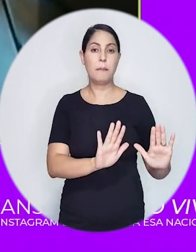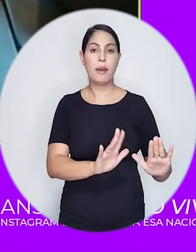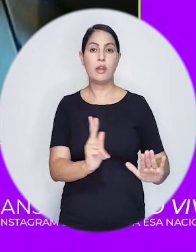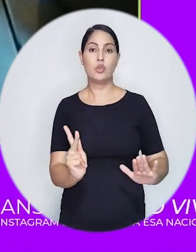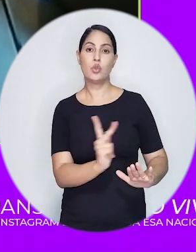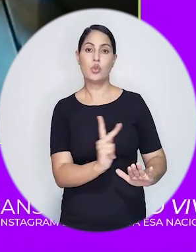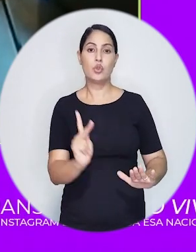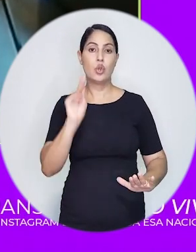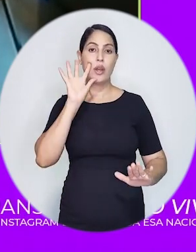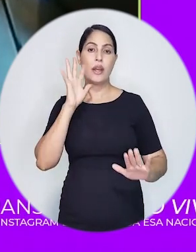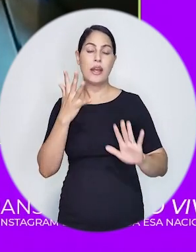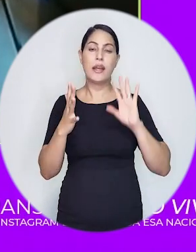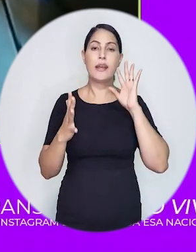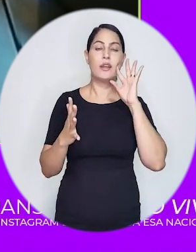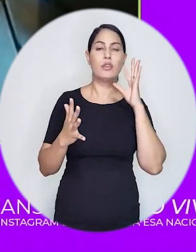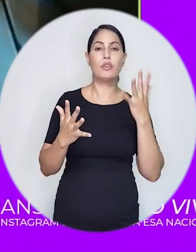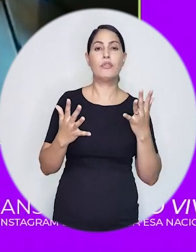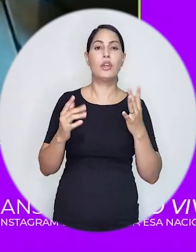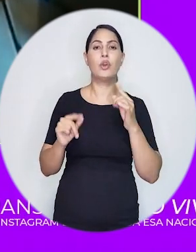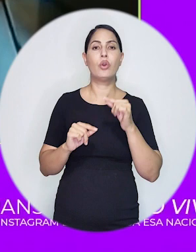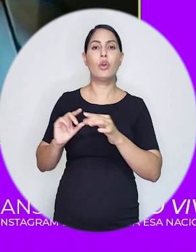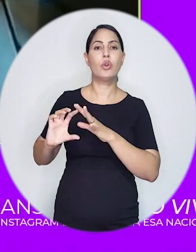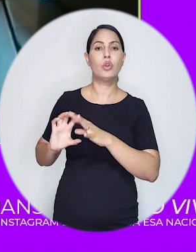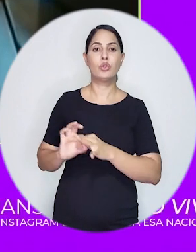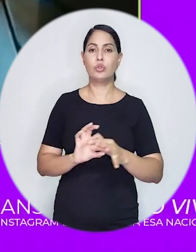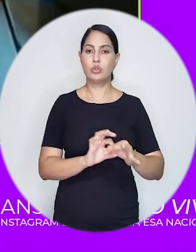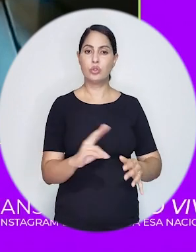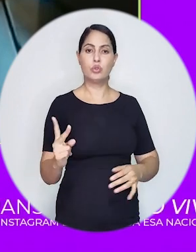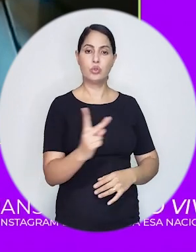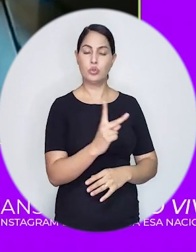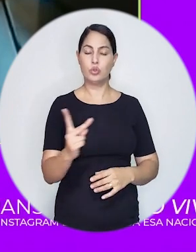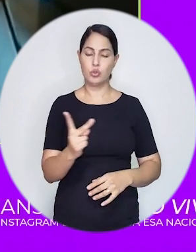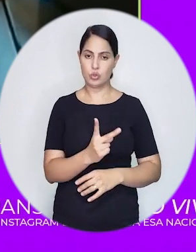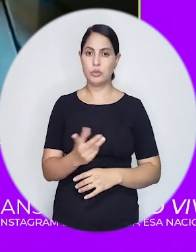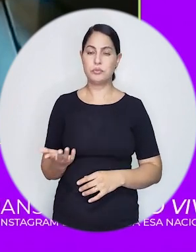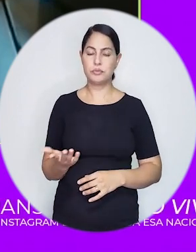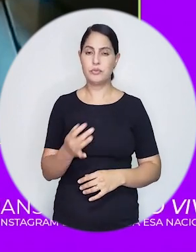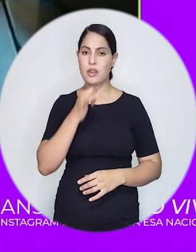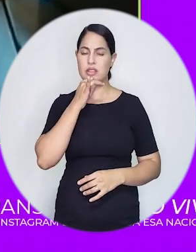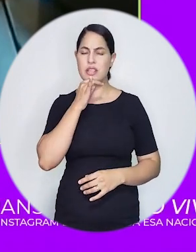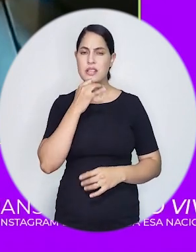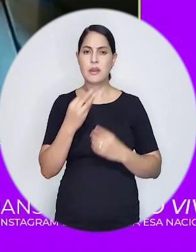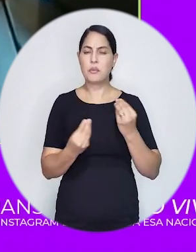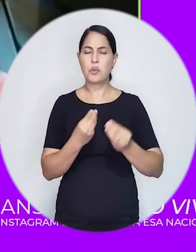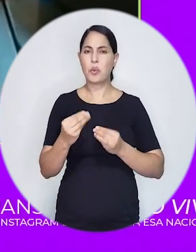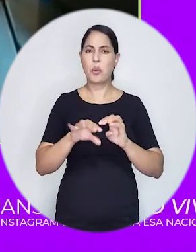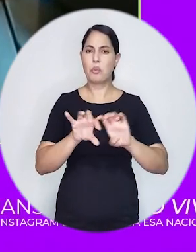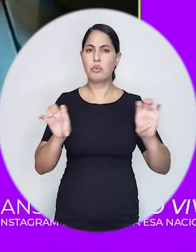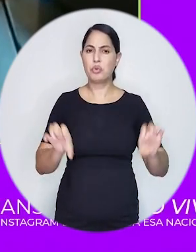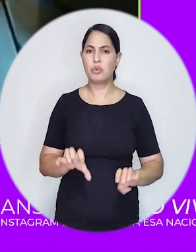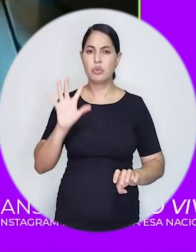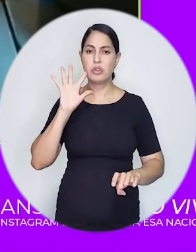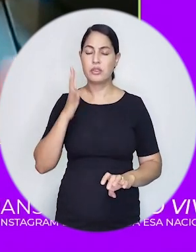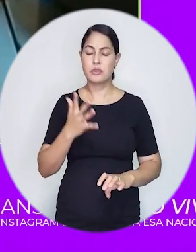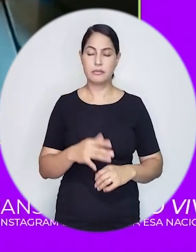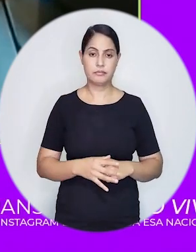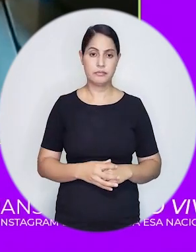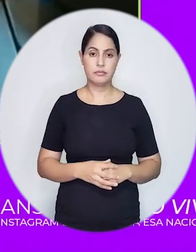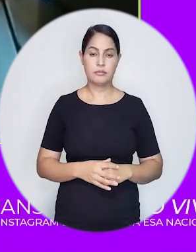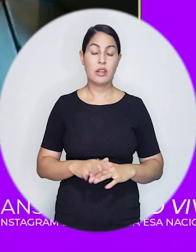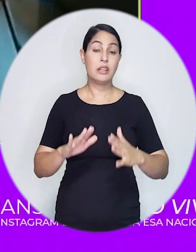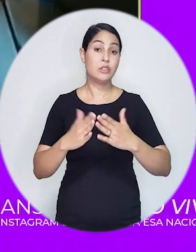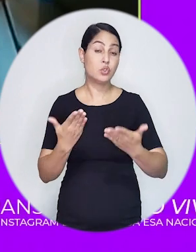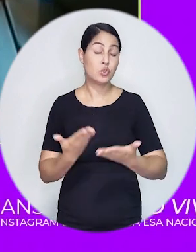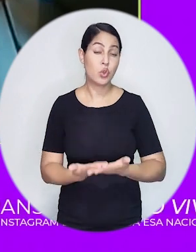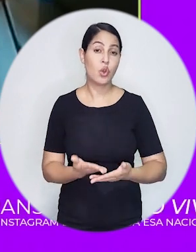de decisão passa a ser conjunto, ou seja, as decisões estruturais da vida dos filhos vai passar a ser conjunto. E o que seriam as decisões